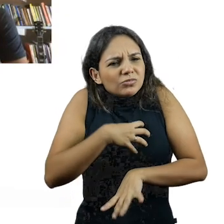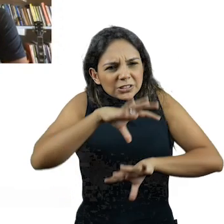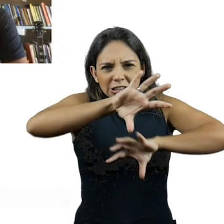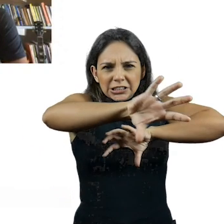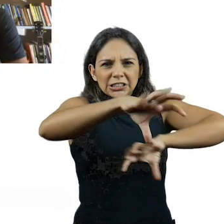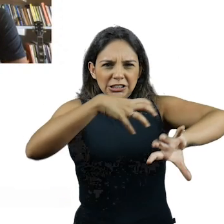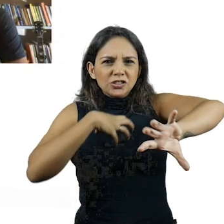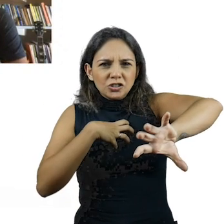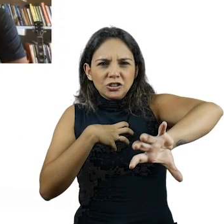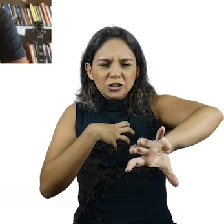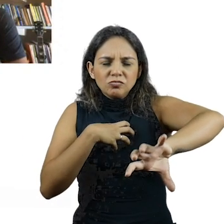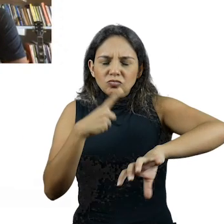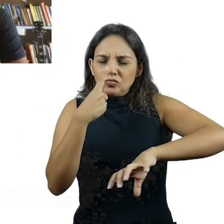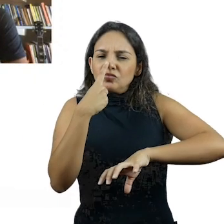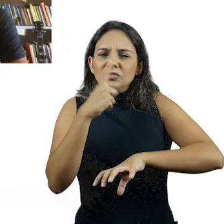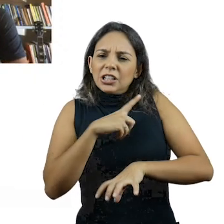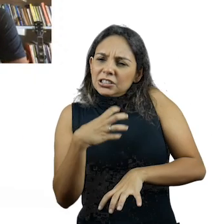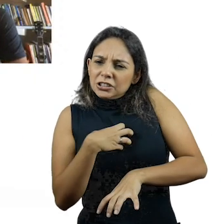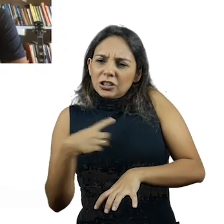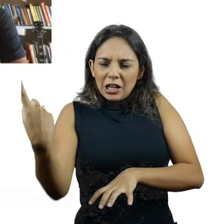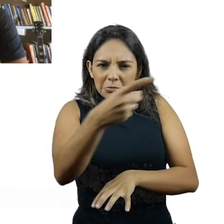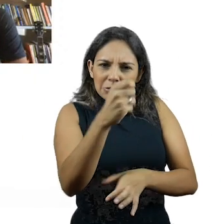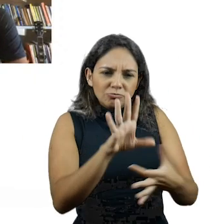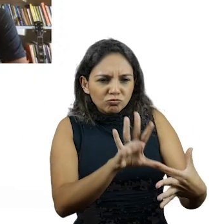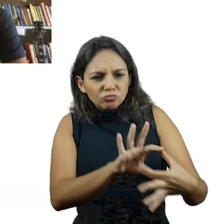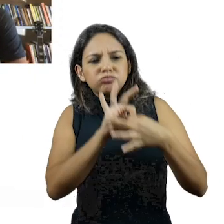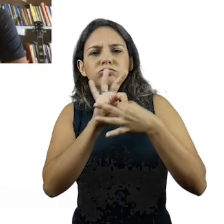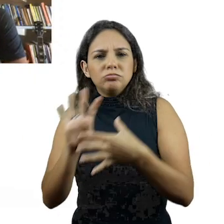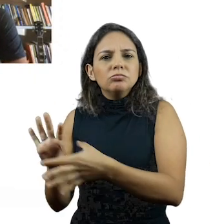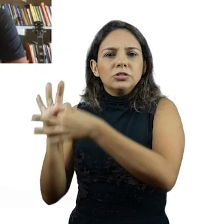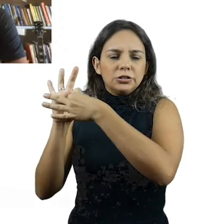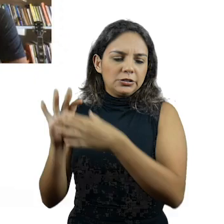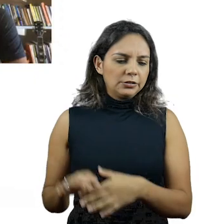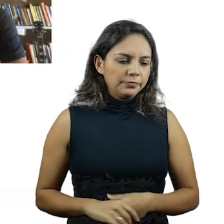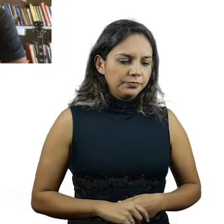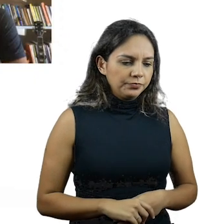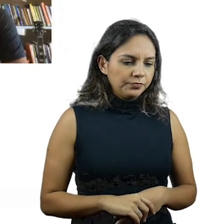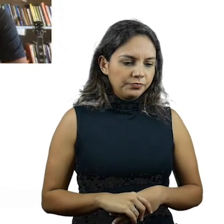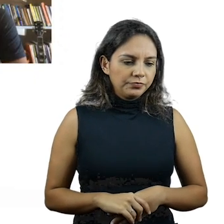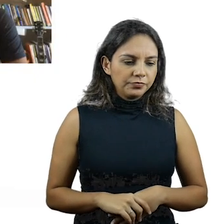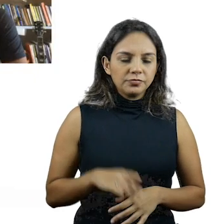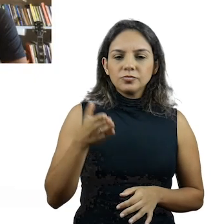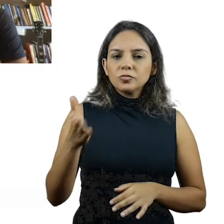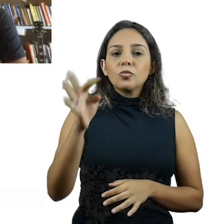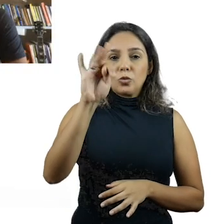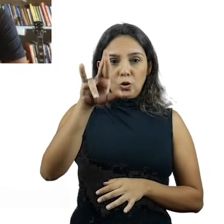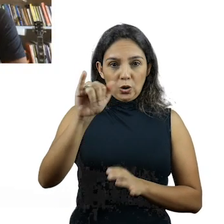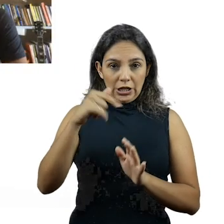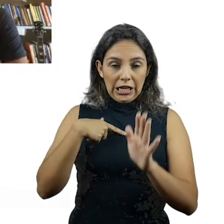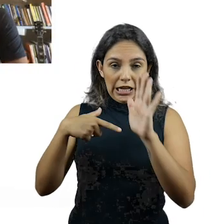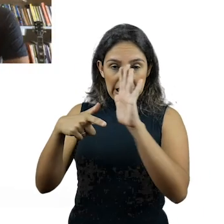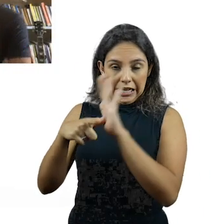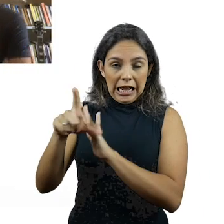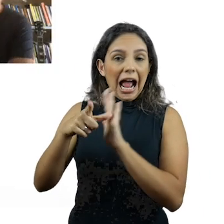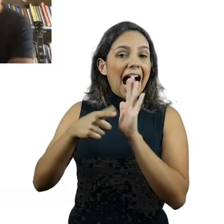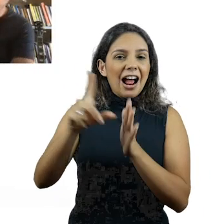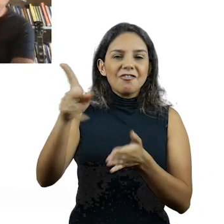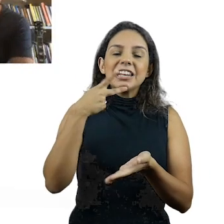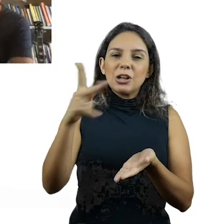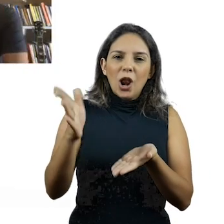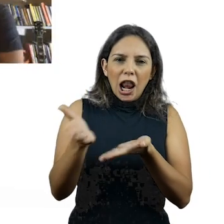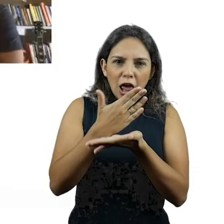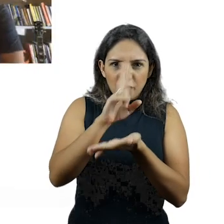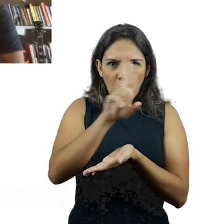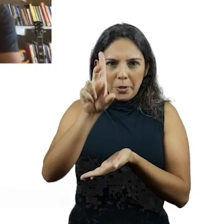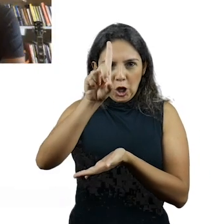acontecendo. A verdade é essa. Legal. Vamos então, um a um. Tony, antes de você falar do Dom, que é o seu novo